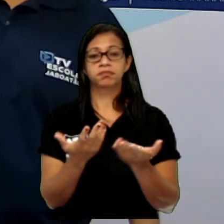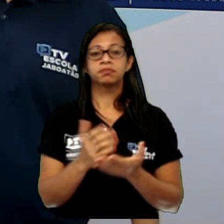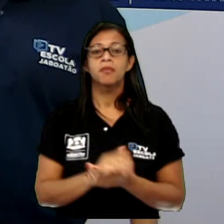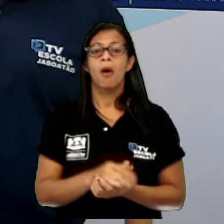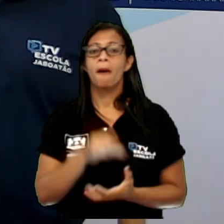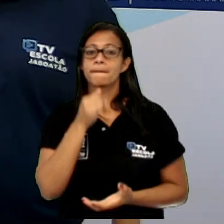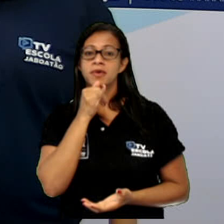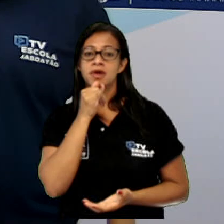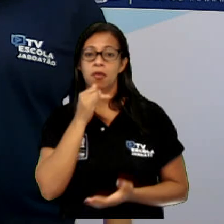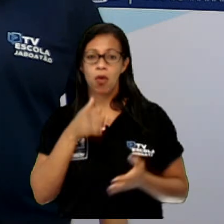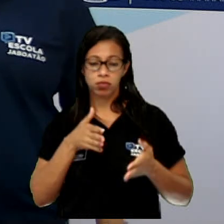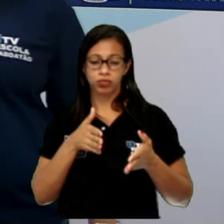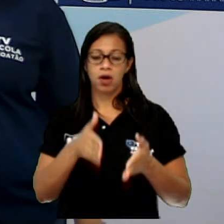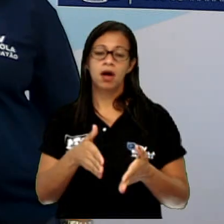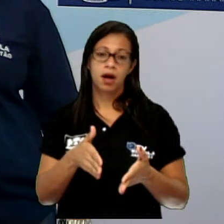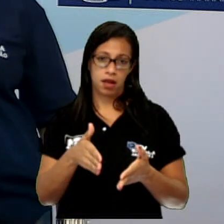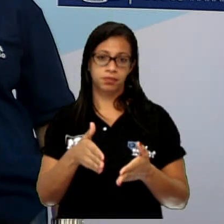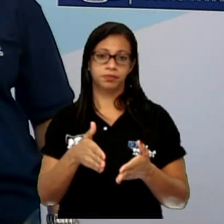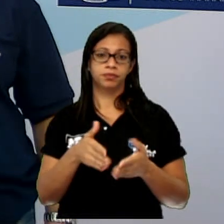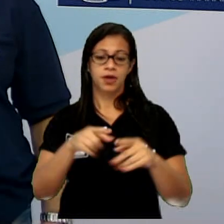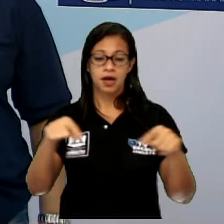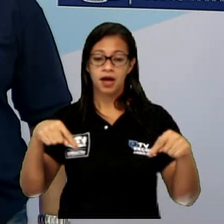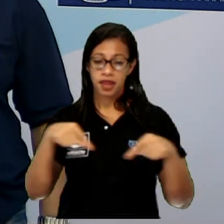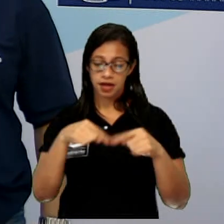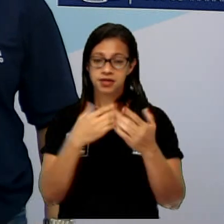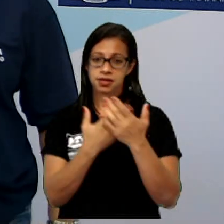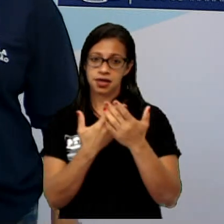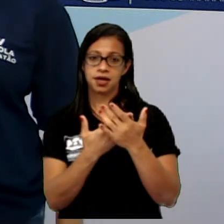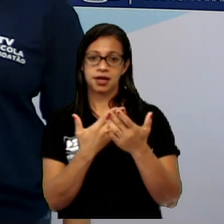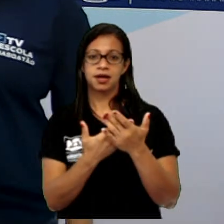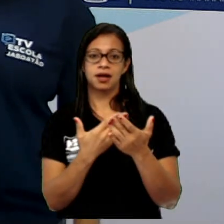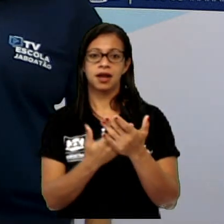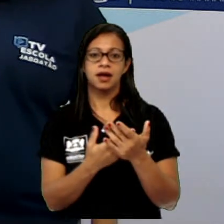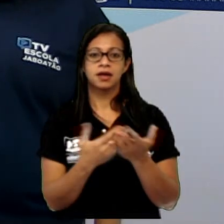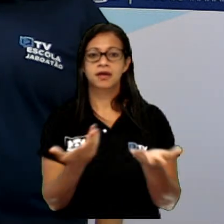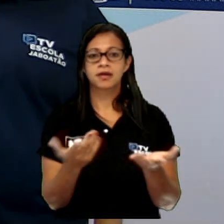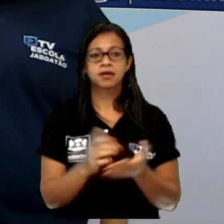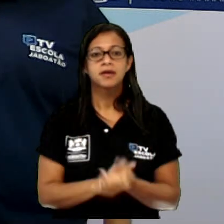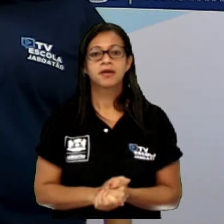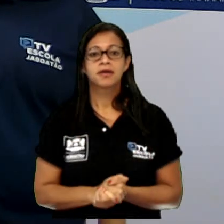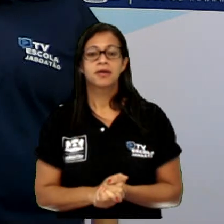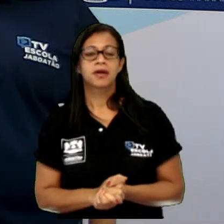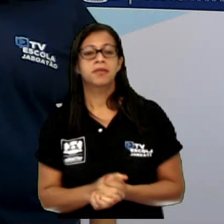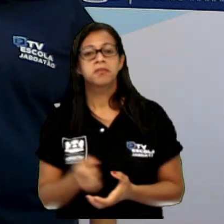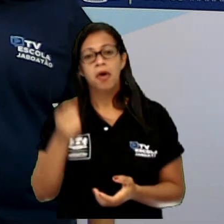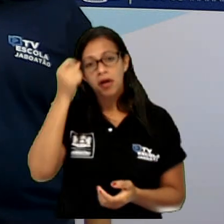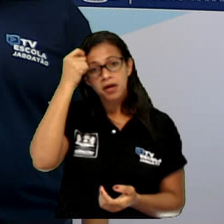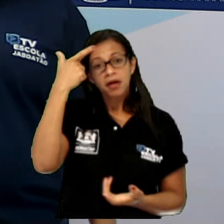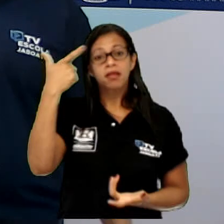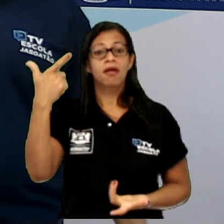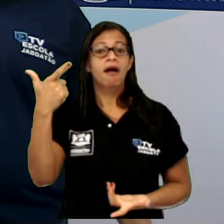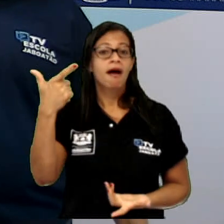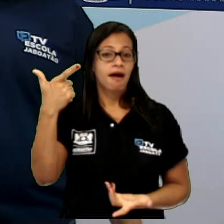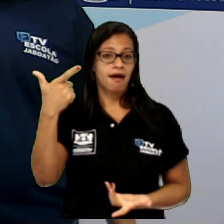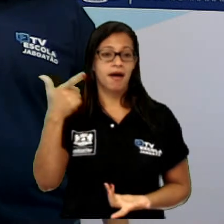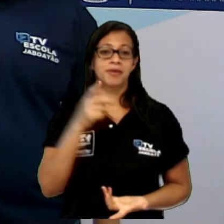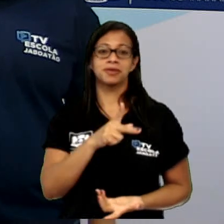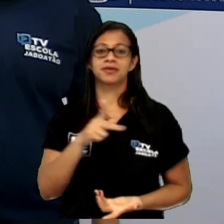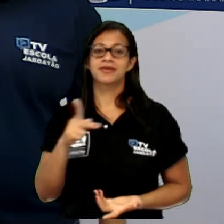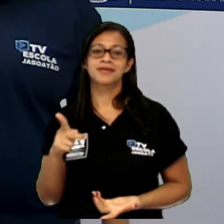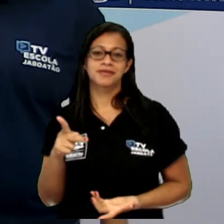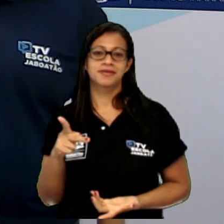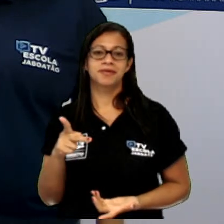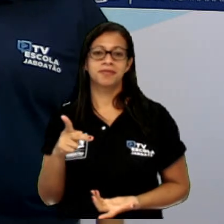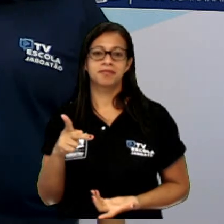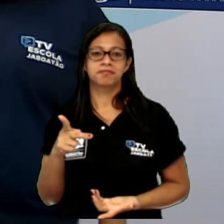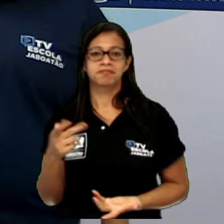que a gente entra na sala de aula e que a gente começa a dar aula, o aluno fala assim, dê ideia, professora. É uma gíria de vocês, né? Dê aí uma ideia.